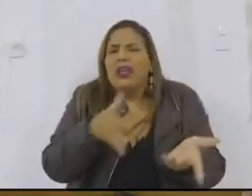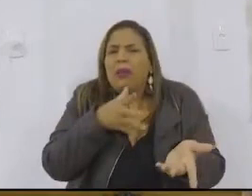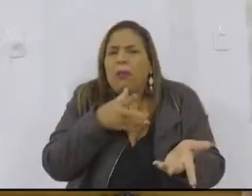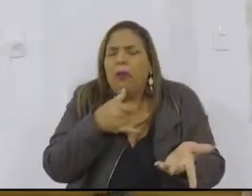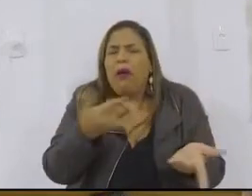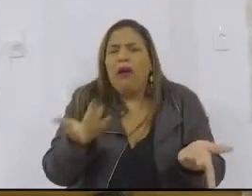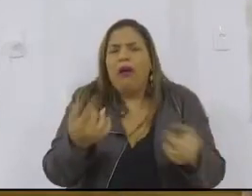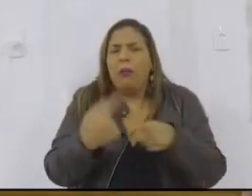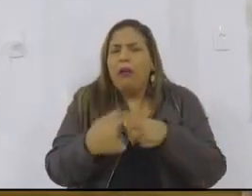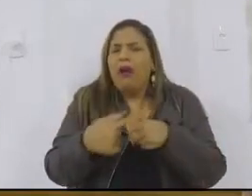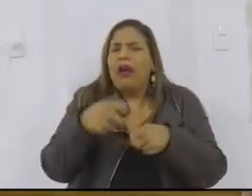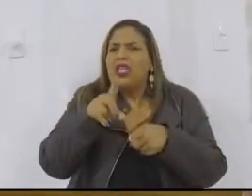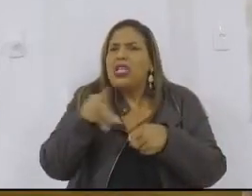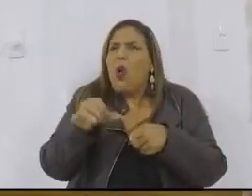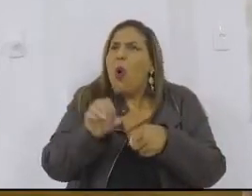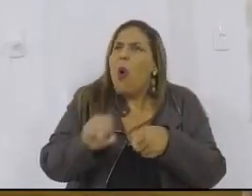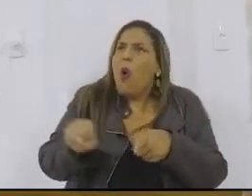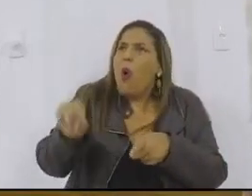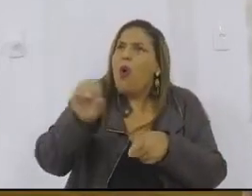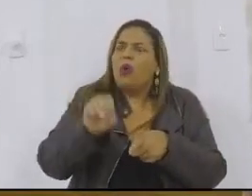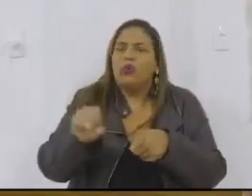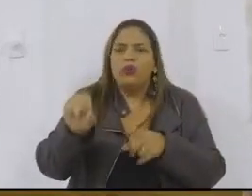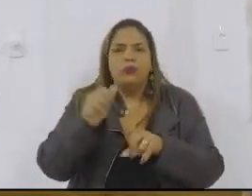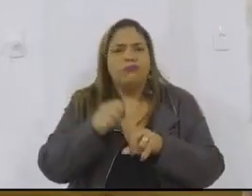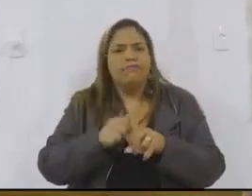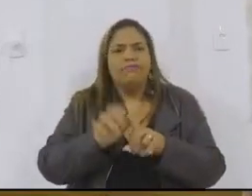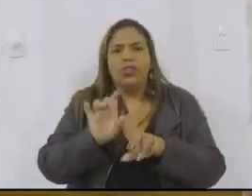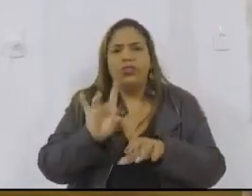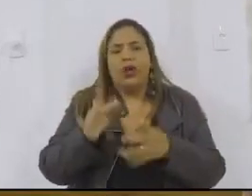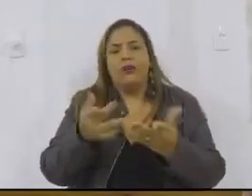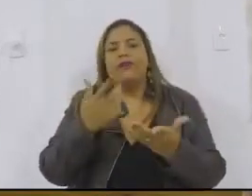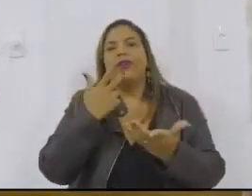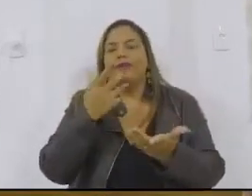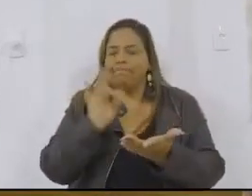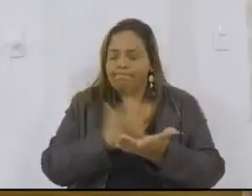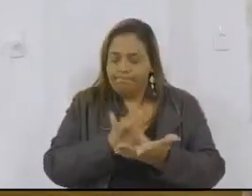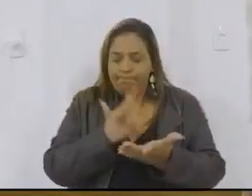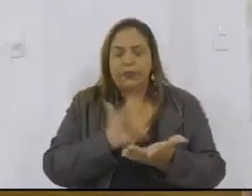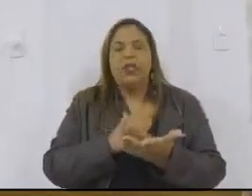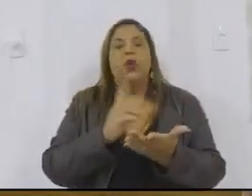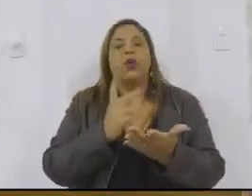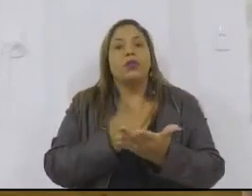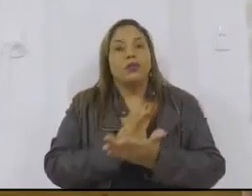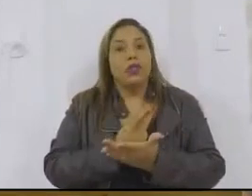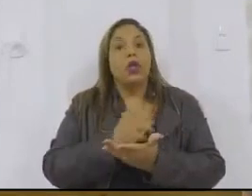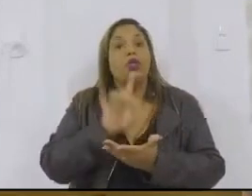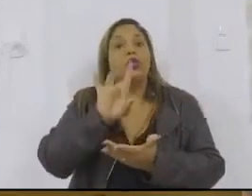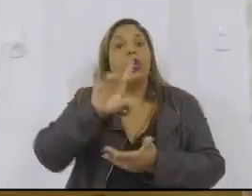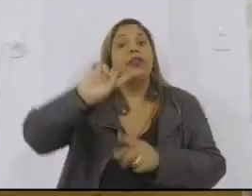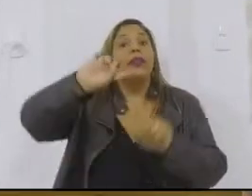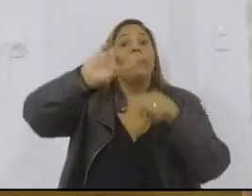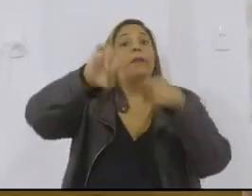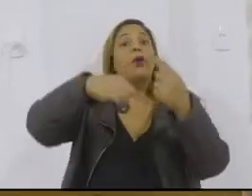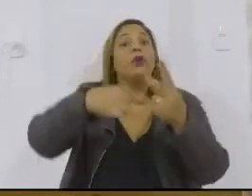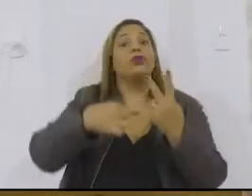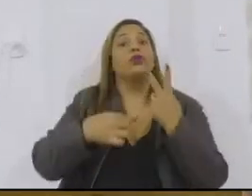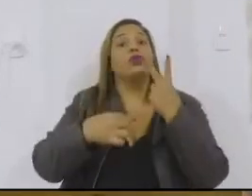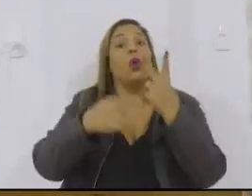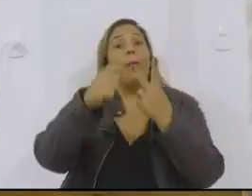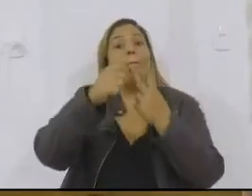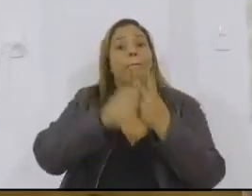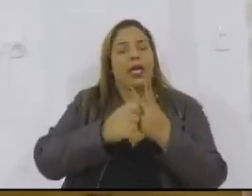o mesmo falou comigo que realmente isso estava acontecendo, ele estava marcando depois de 2 meses,